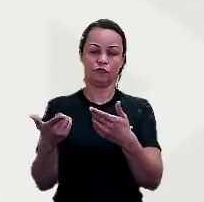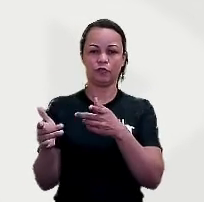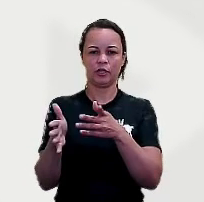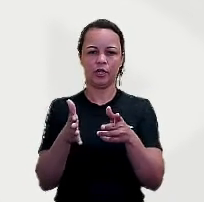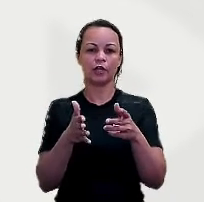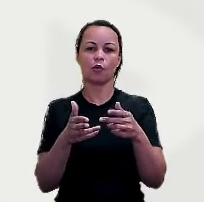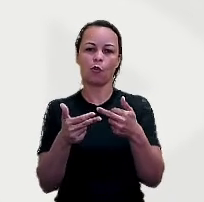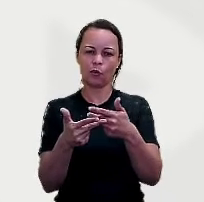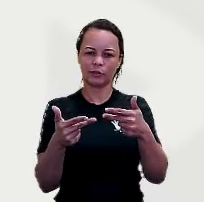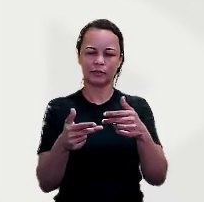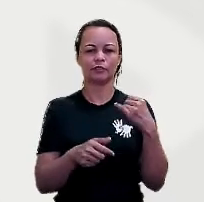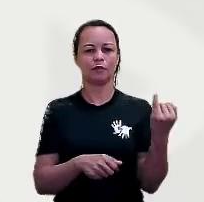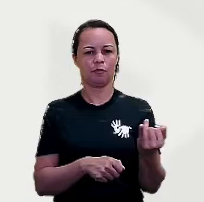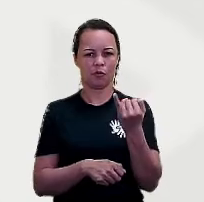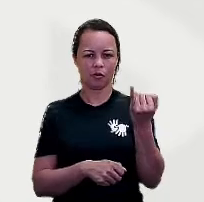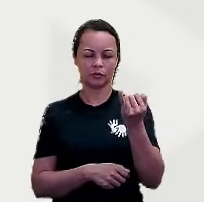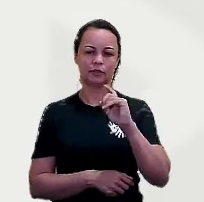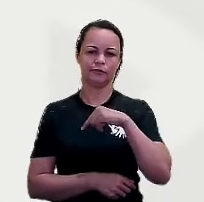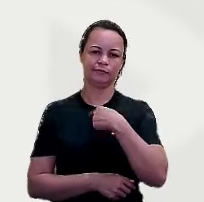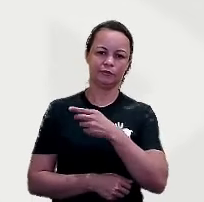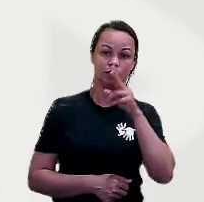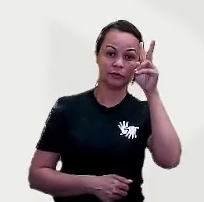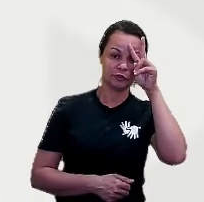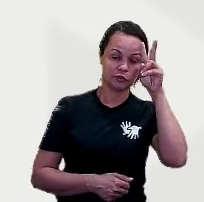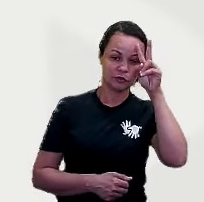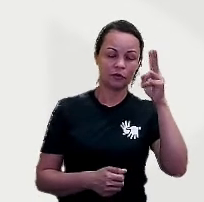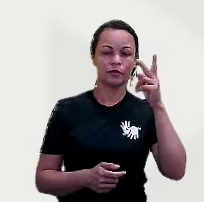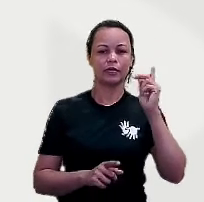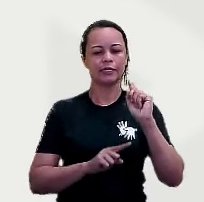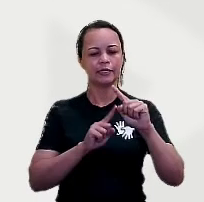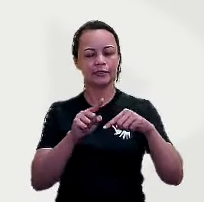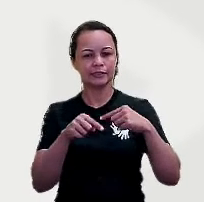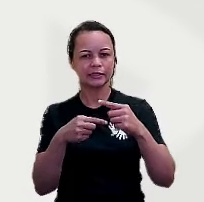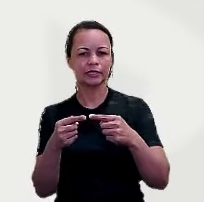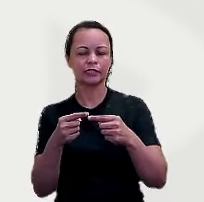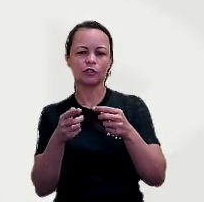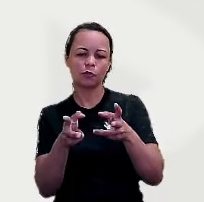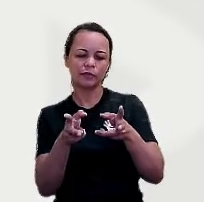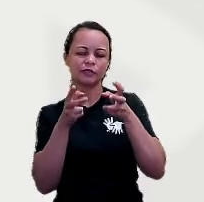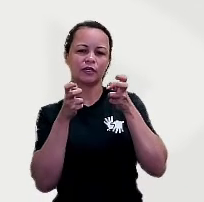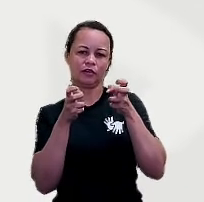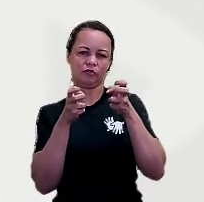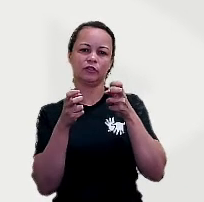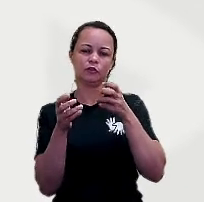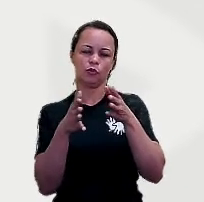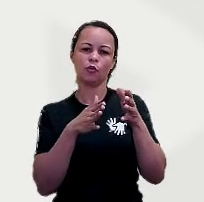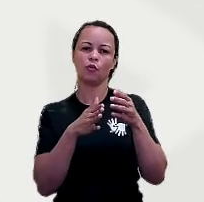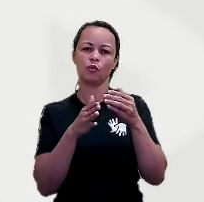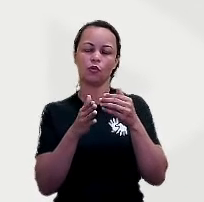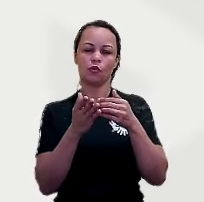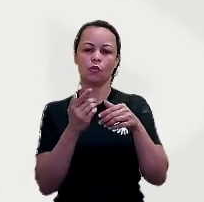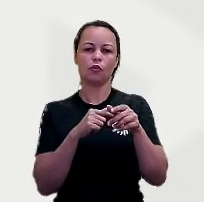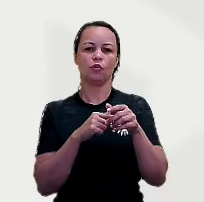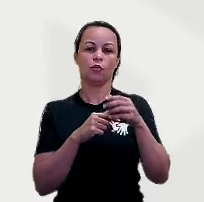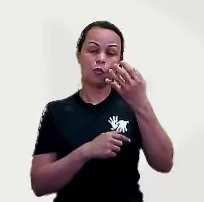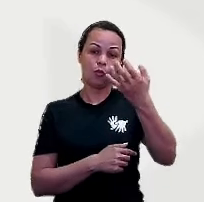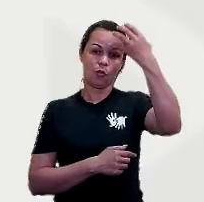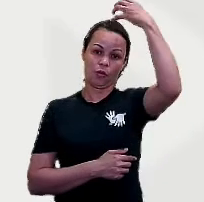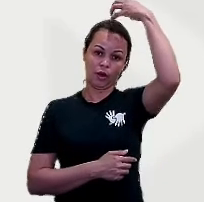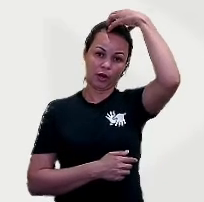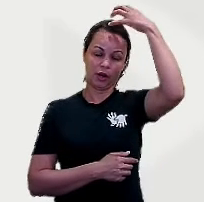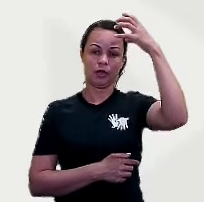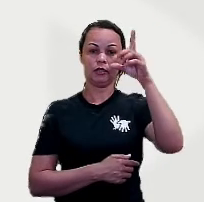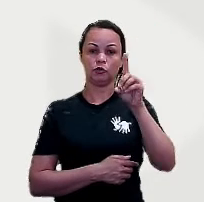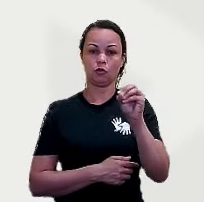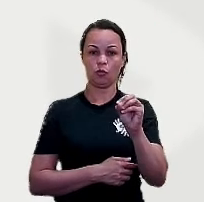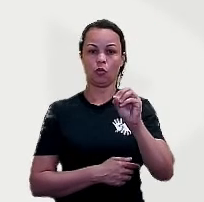episódios importantes da nossa história, e em seguida, observando isso, o rei Dom João